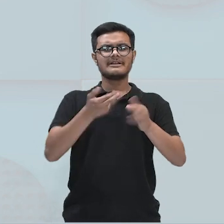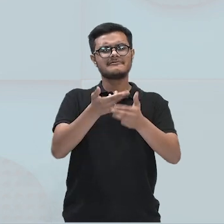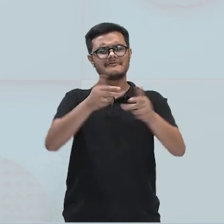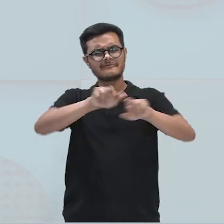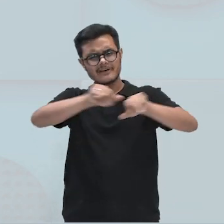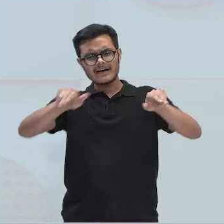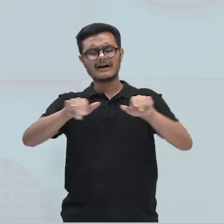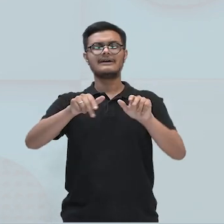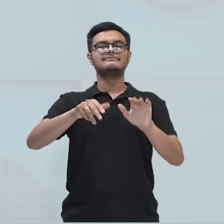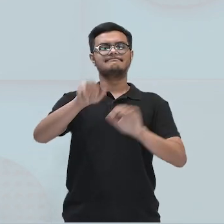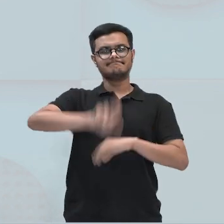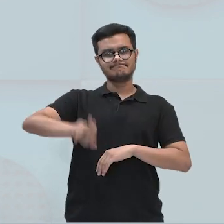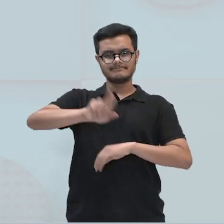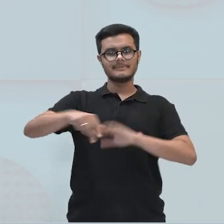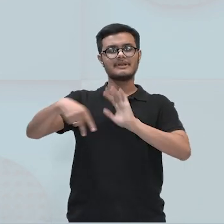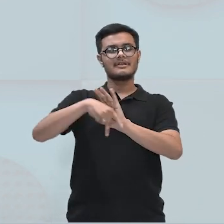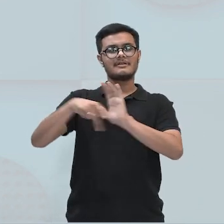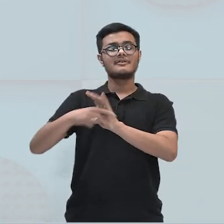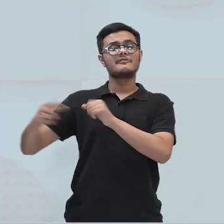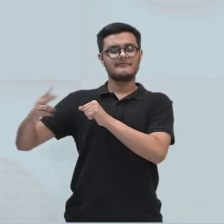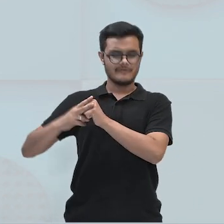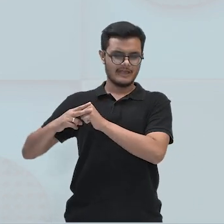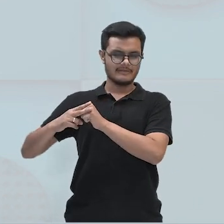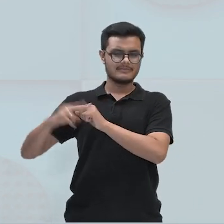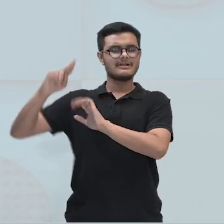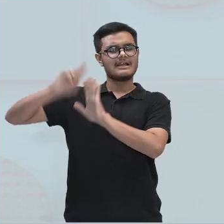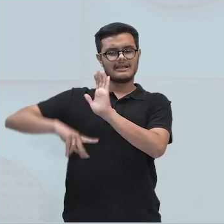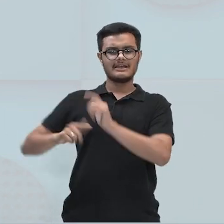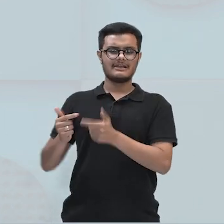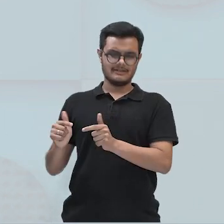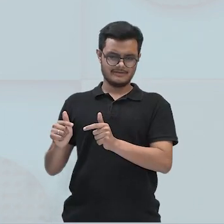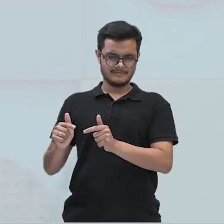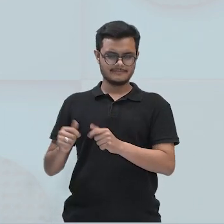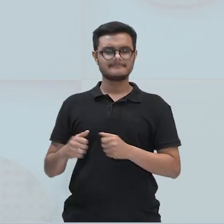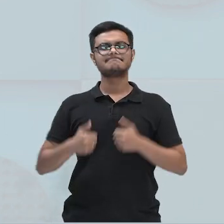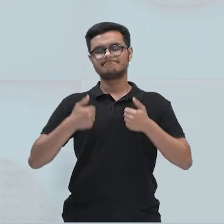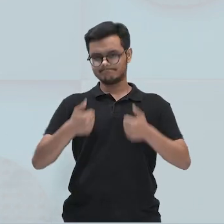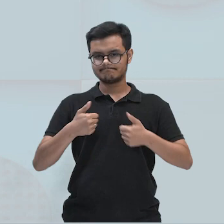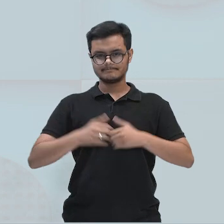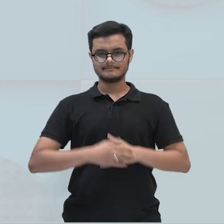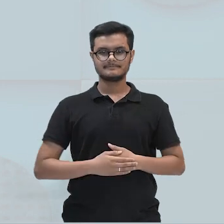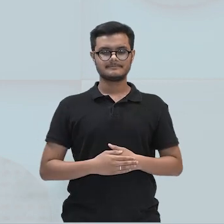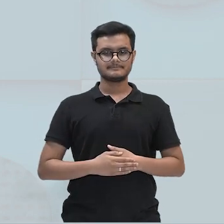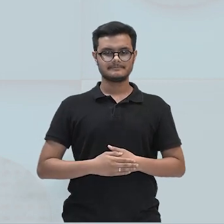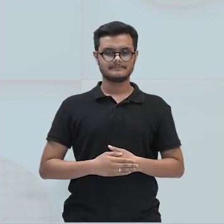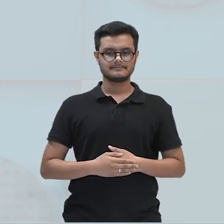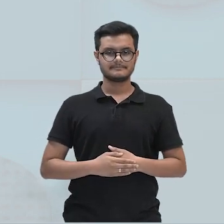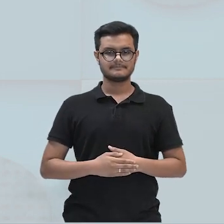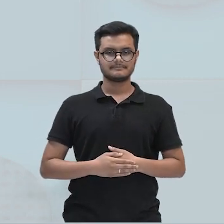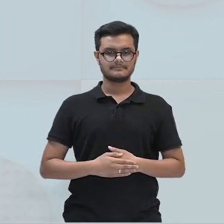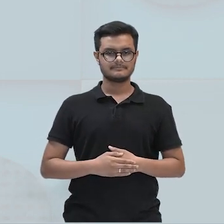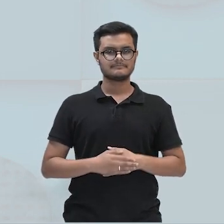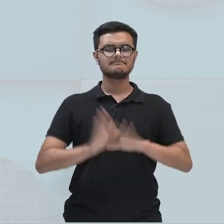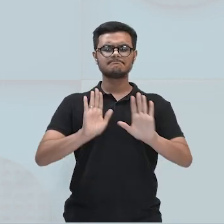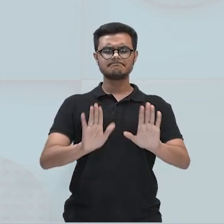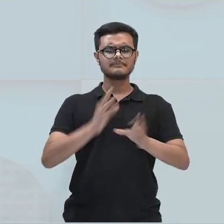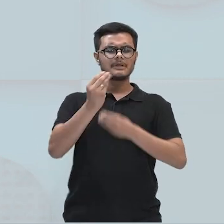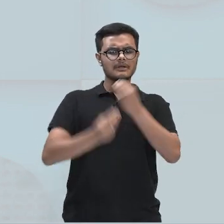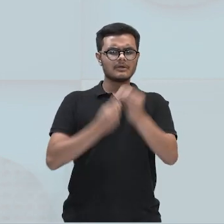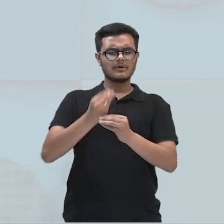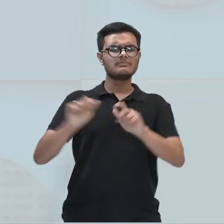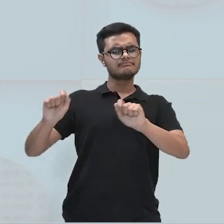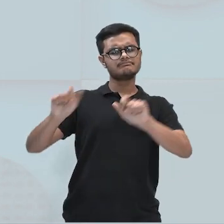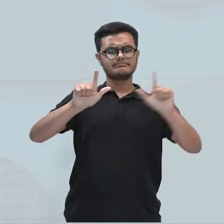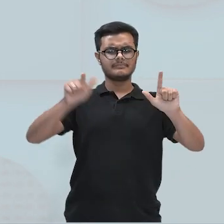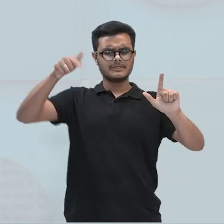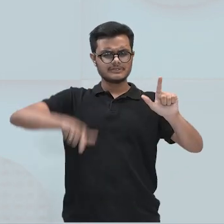atividades utilizando os nossos verbos irregulares. Vamos rever aqui as imagens que foram mostradas